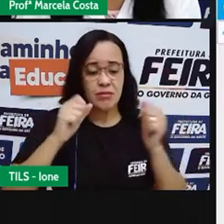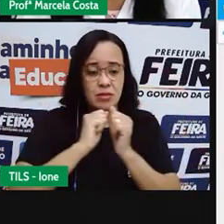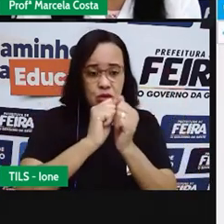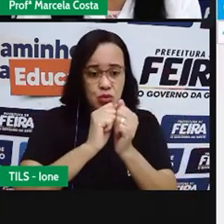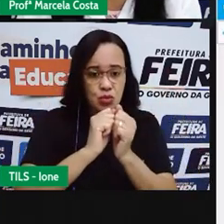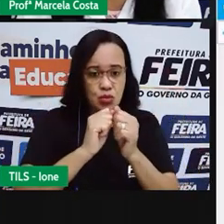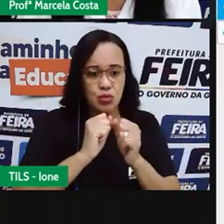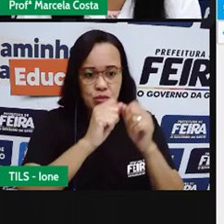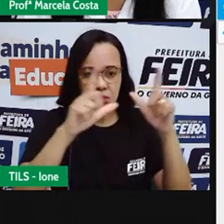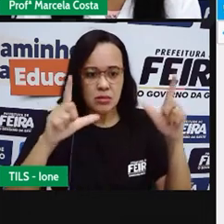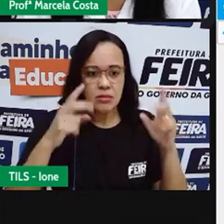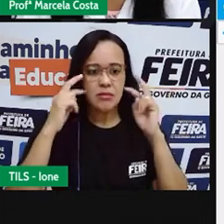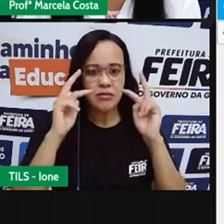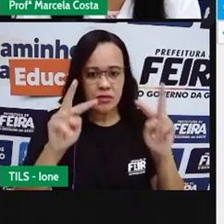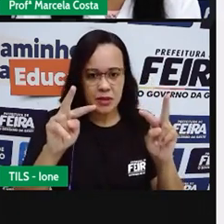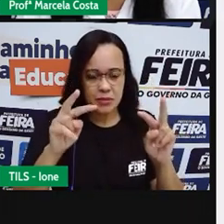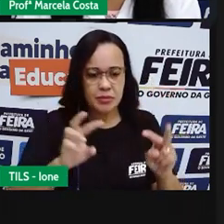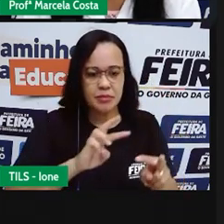você.